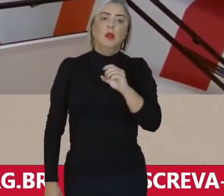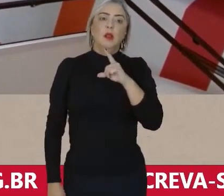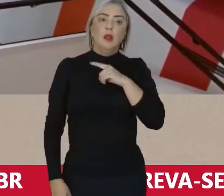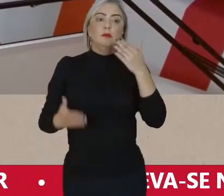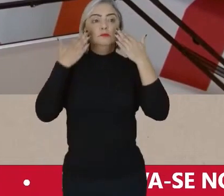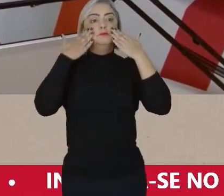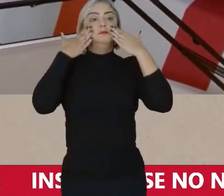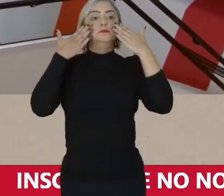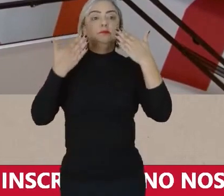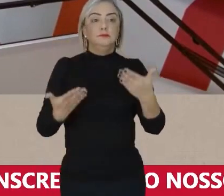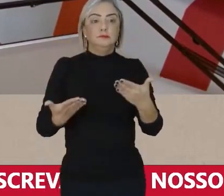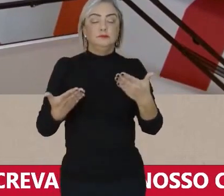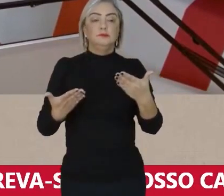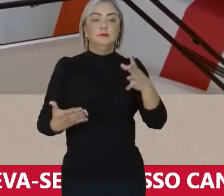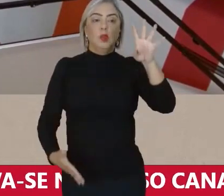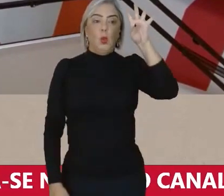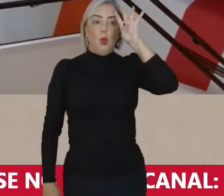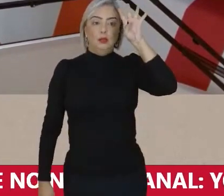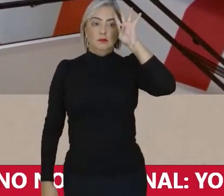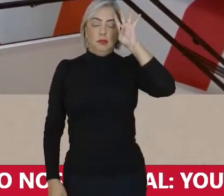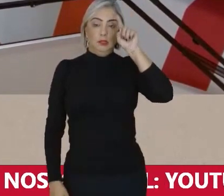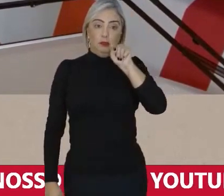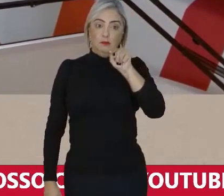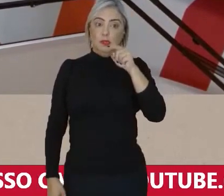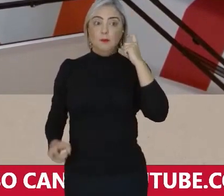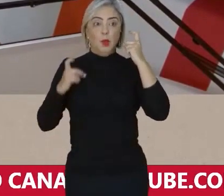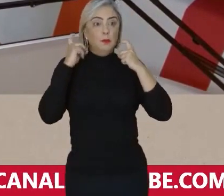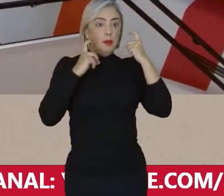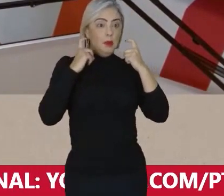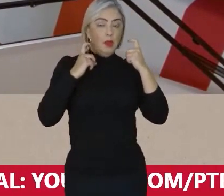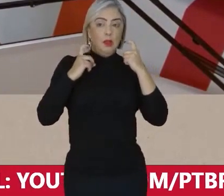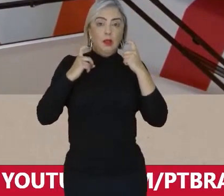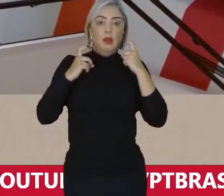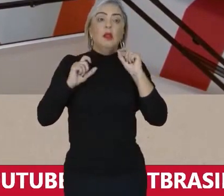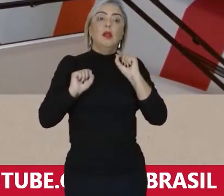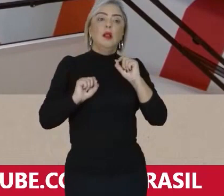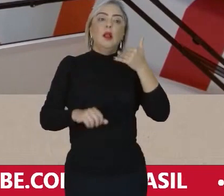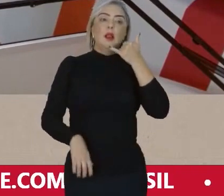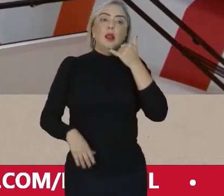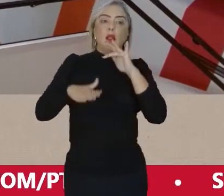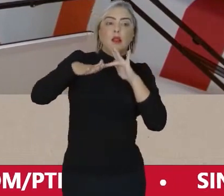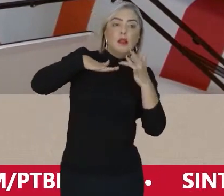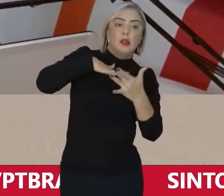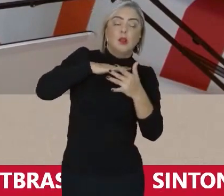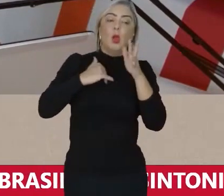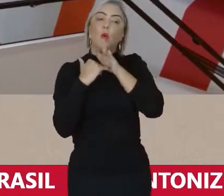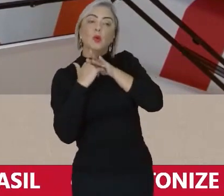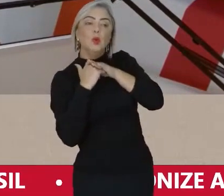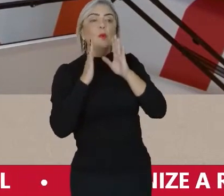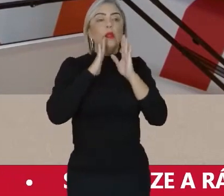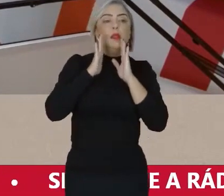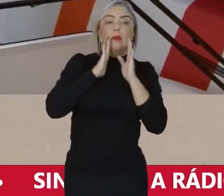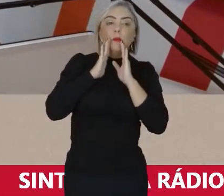ser apresentada na quarta-feira. Então, você que está preocupado com esse tema, pode ligar as redes no YouTube, no